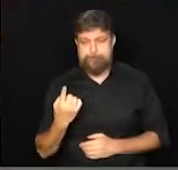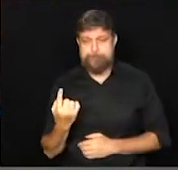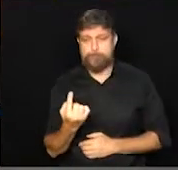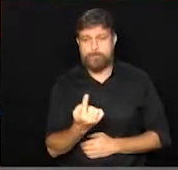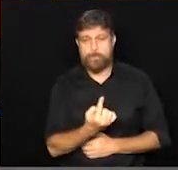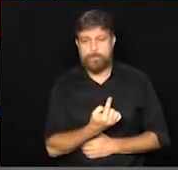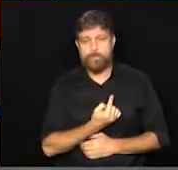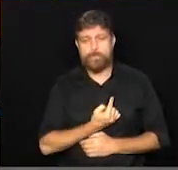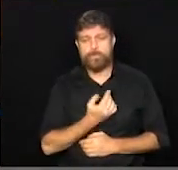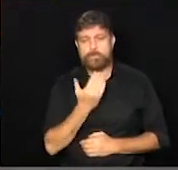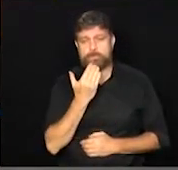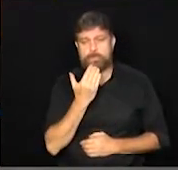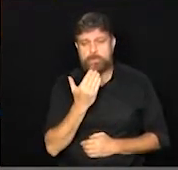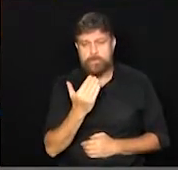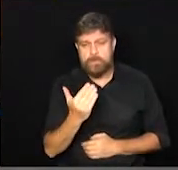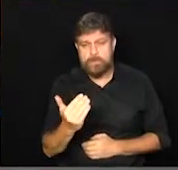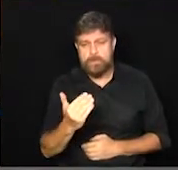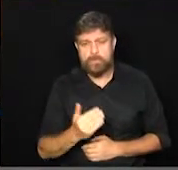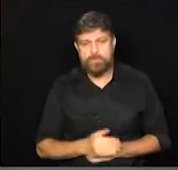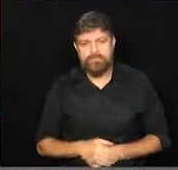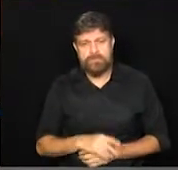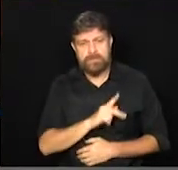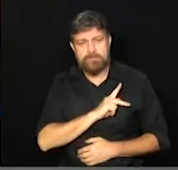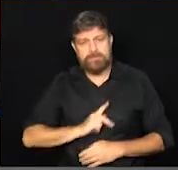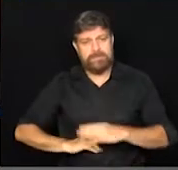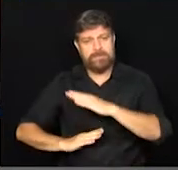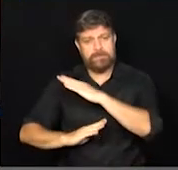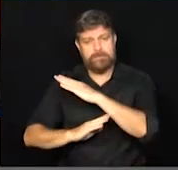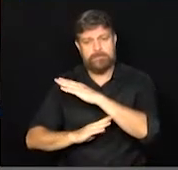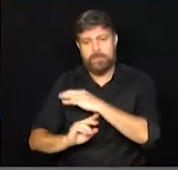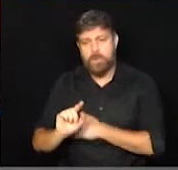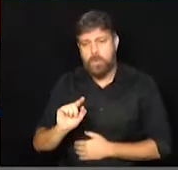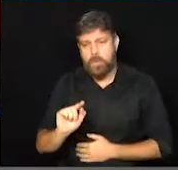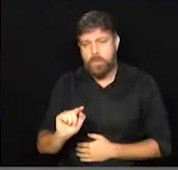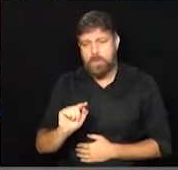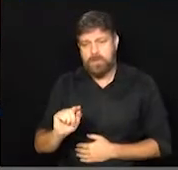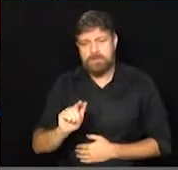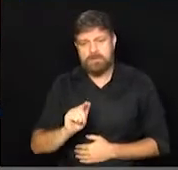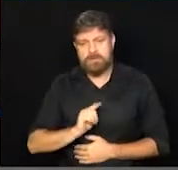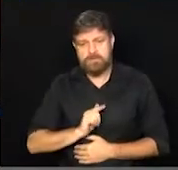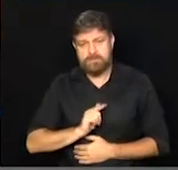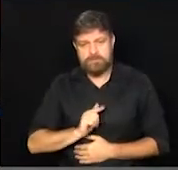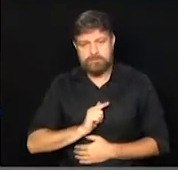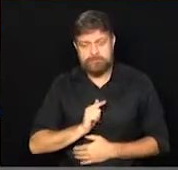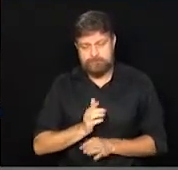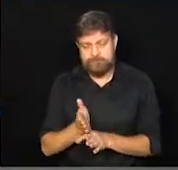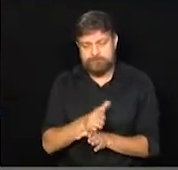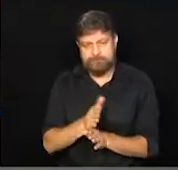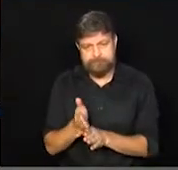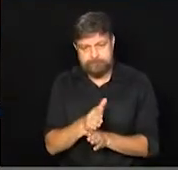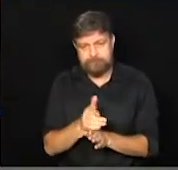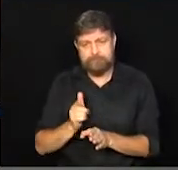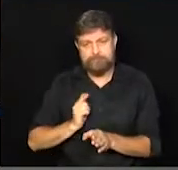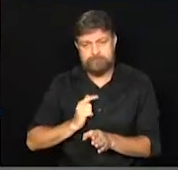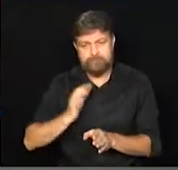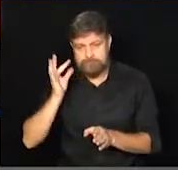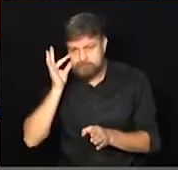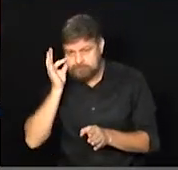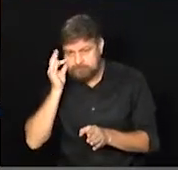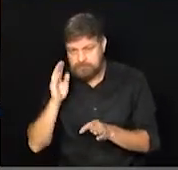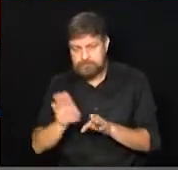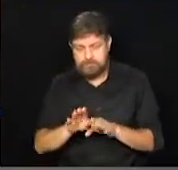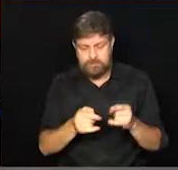a solicitação à presidência da Casa para que mantivesse um sistema híbrido, presencial e remoto, até